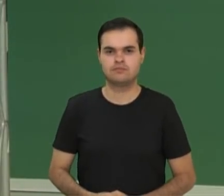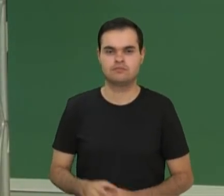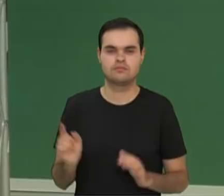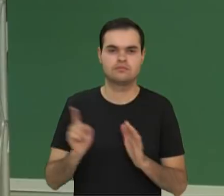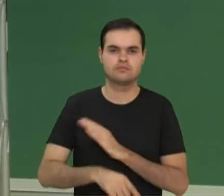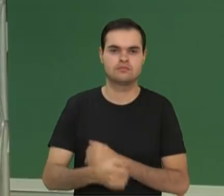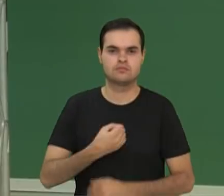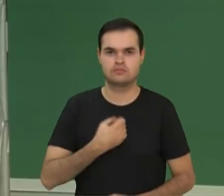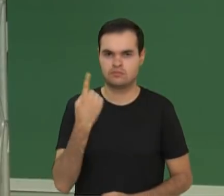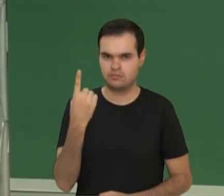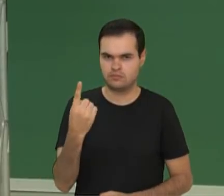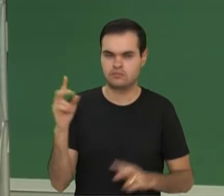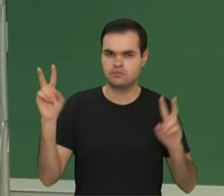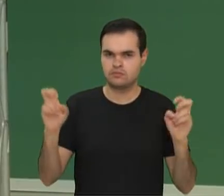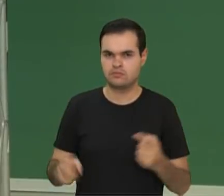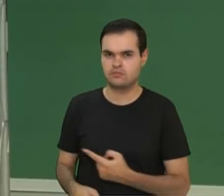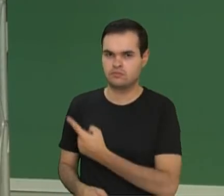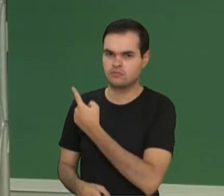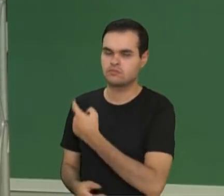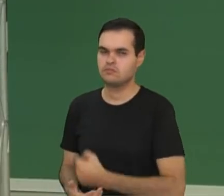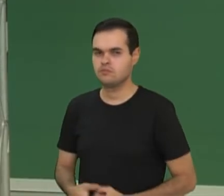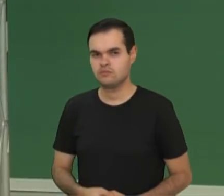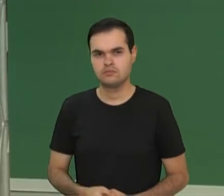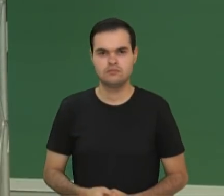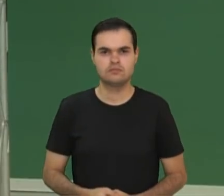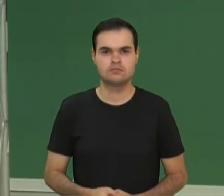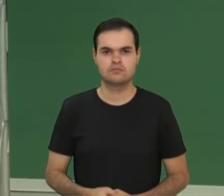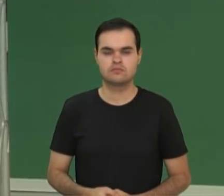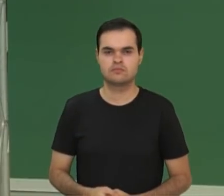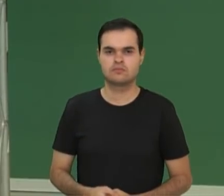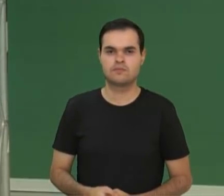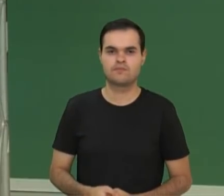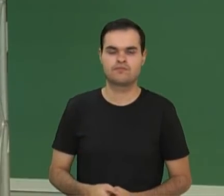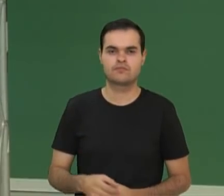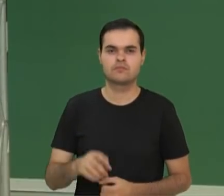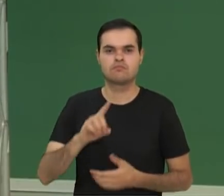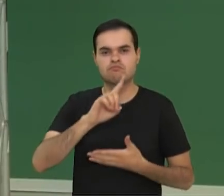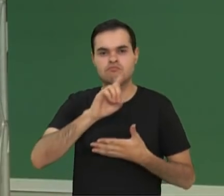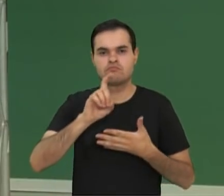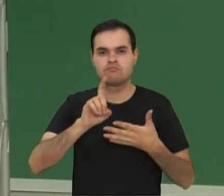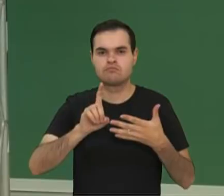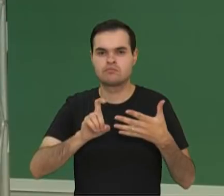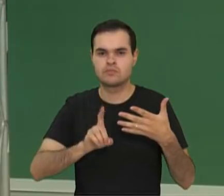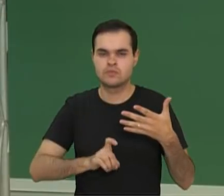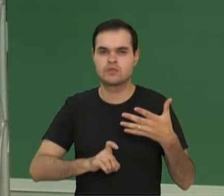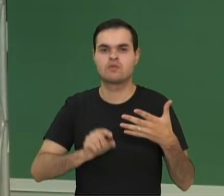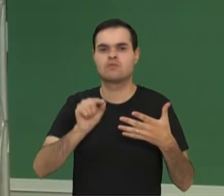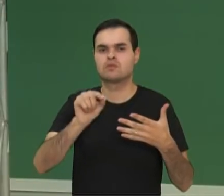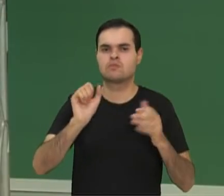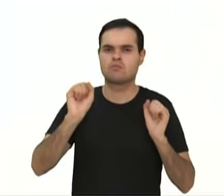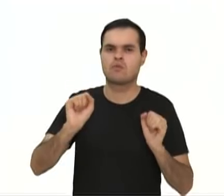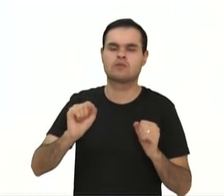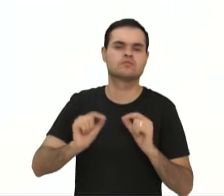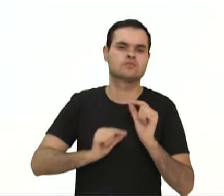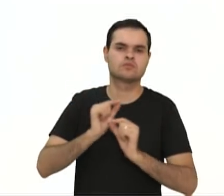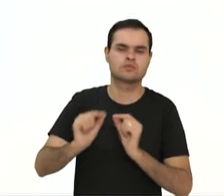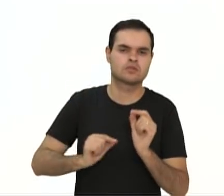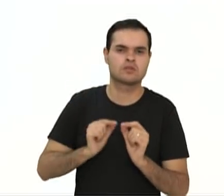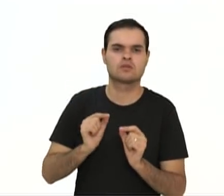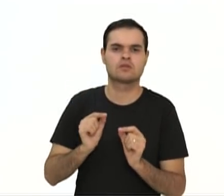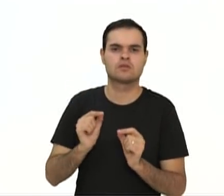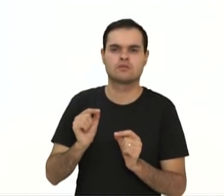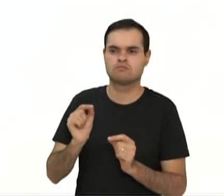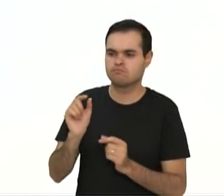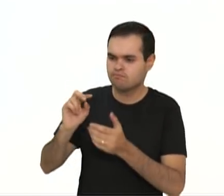Exercício de número 1, sobre essa palavra. Levante hipóteses. Que possibilidades você pode tirar? Qual seria o